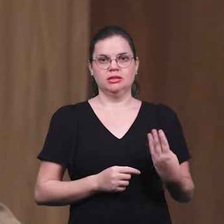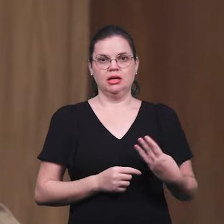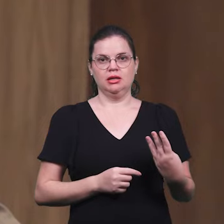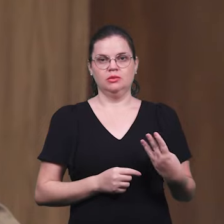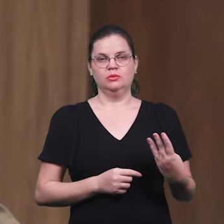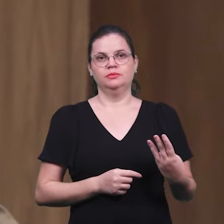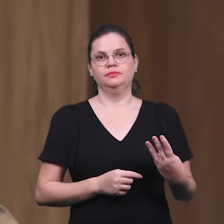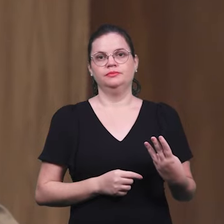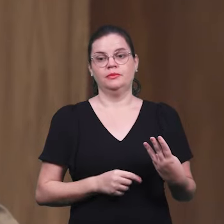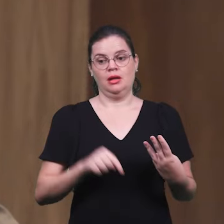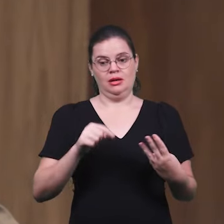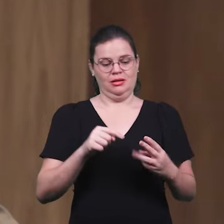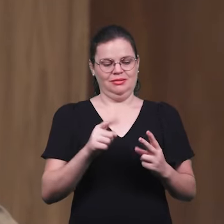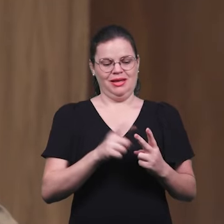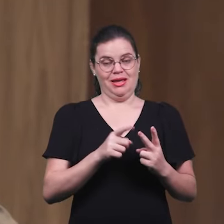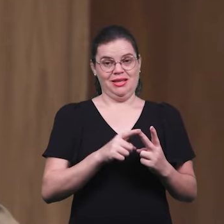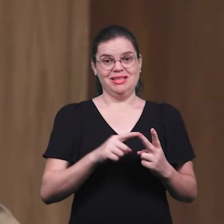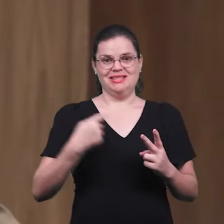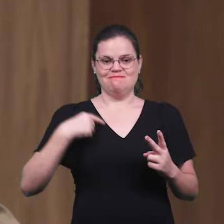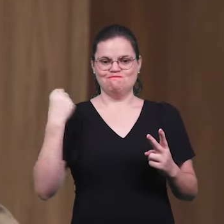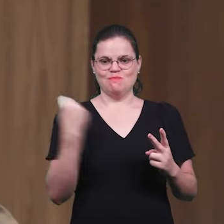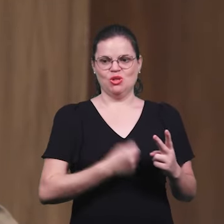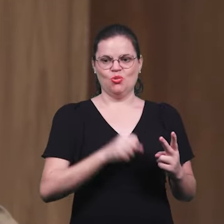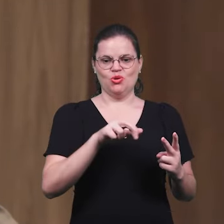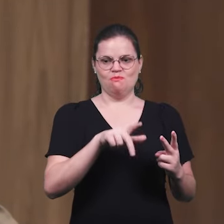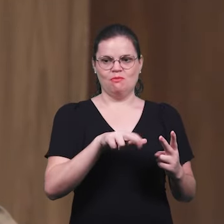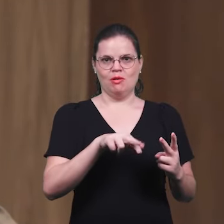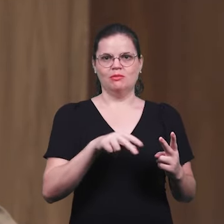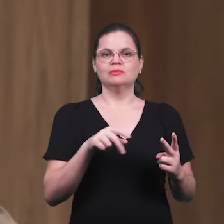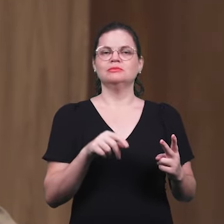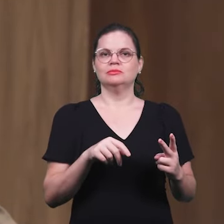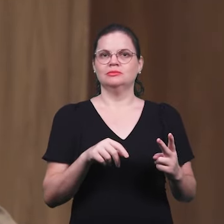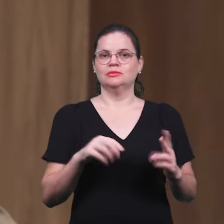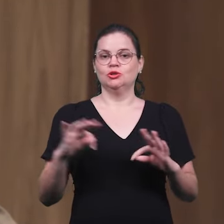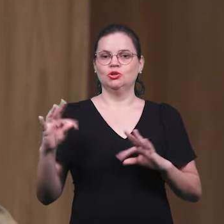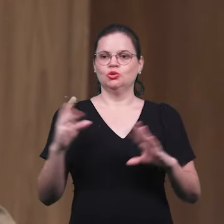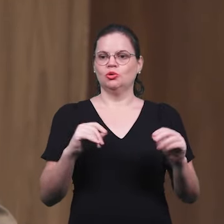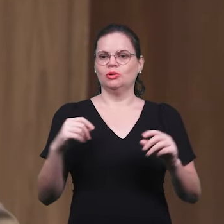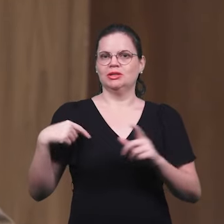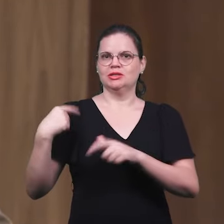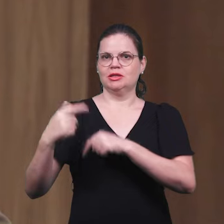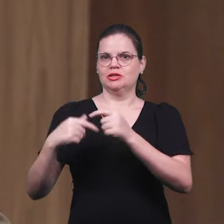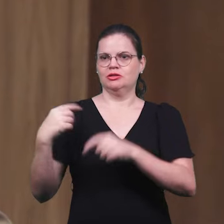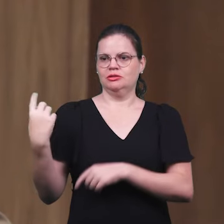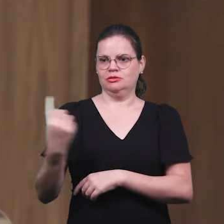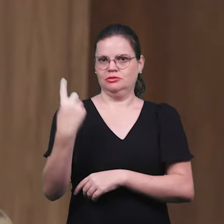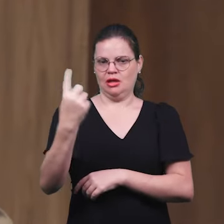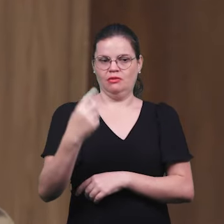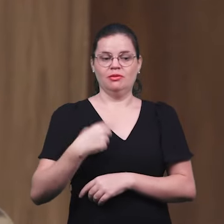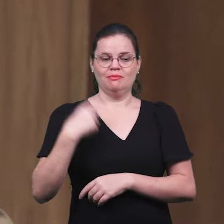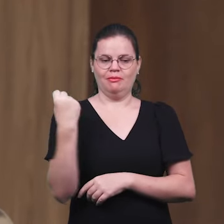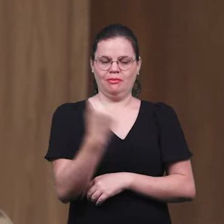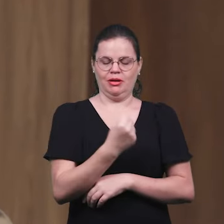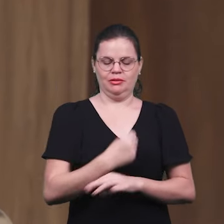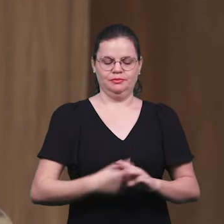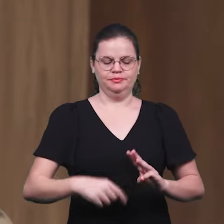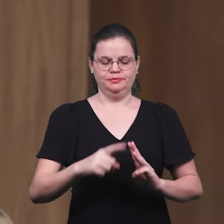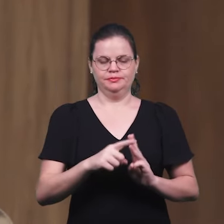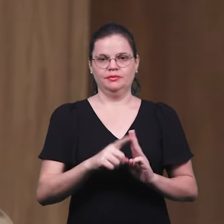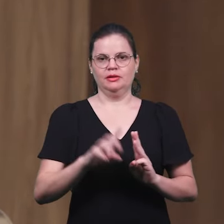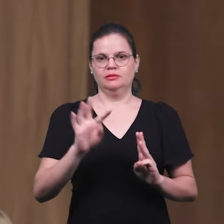ele matou seu irmão, ordenou, né, a execução de todos os aliados de Davi, então o segundo imperador. Aí veio